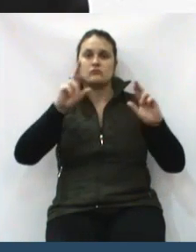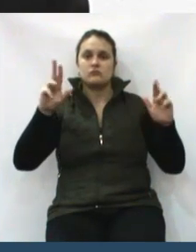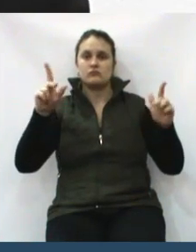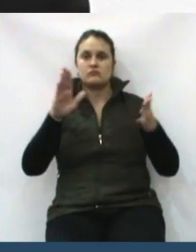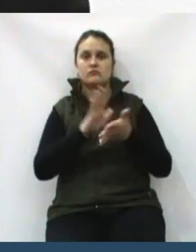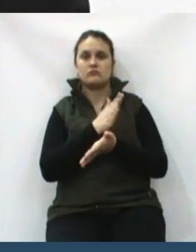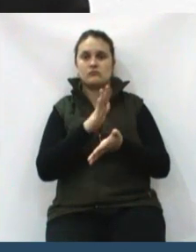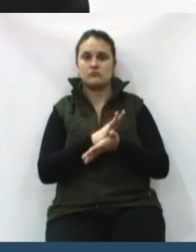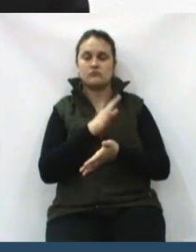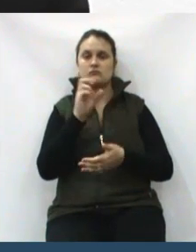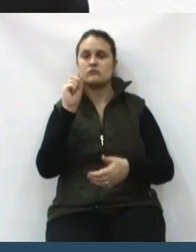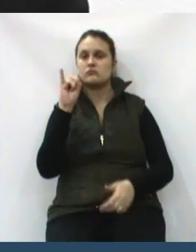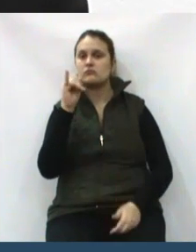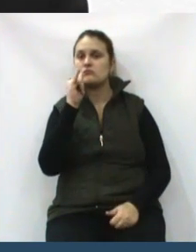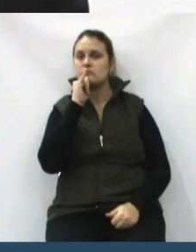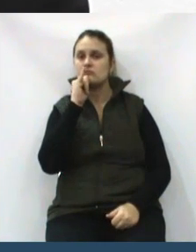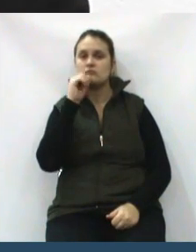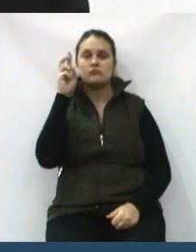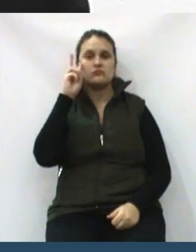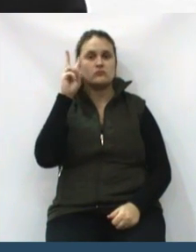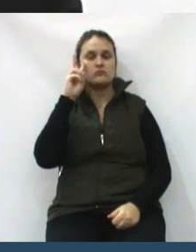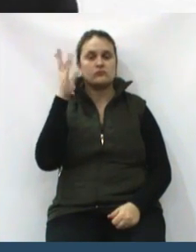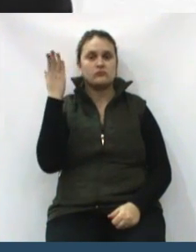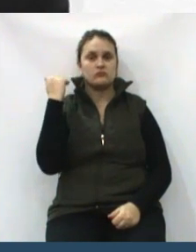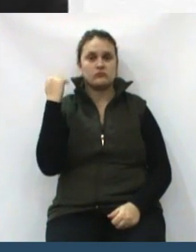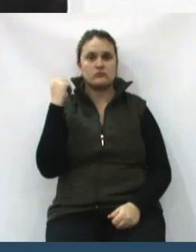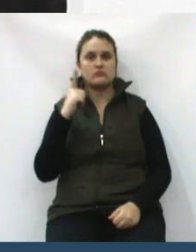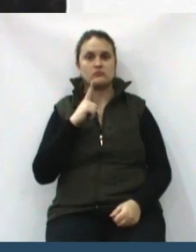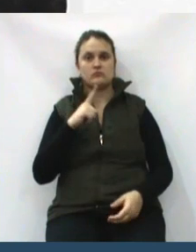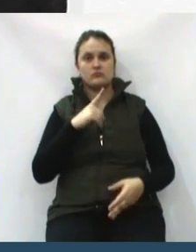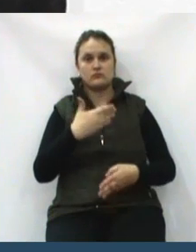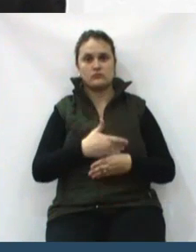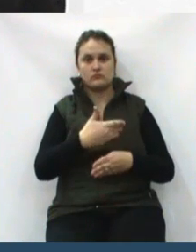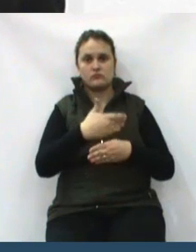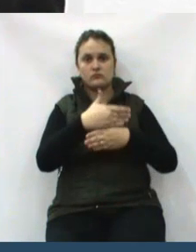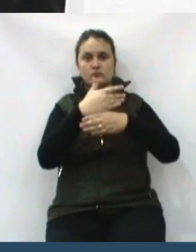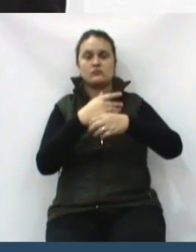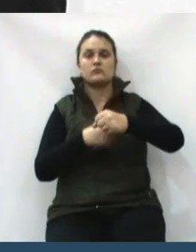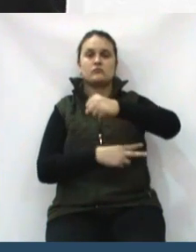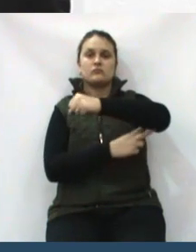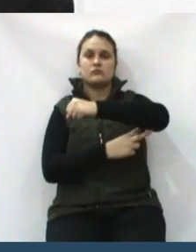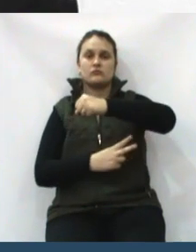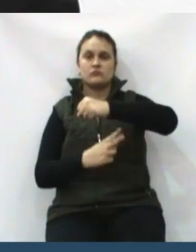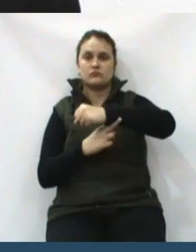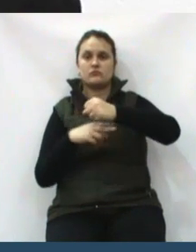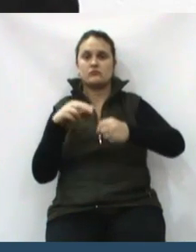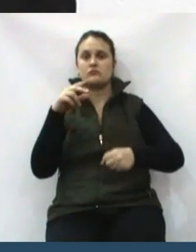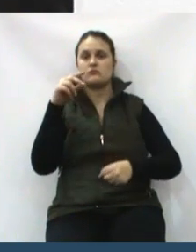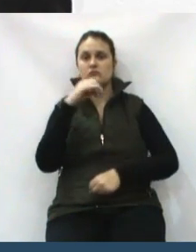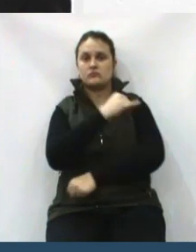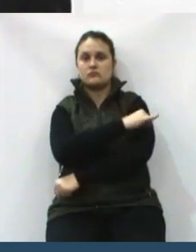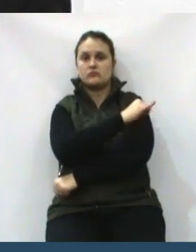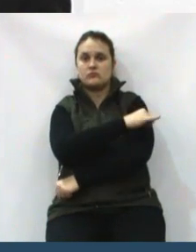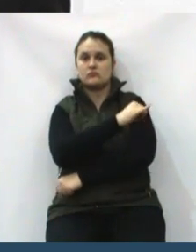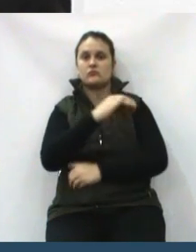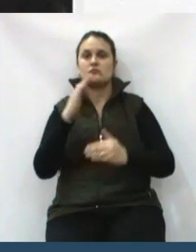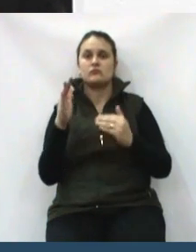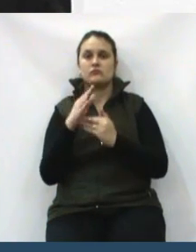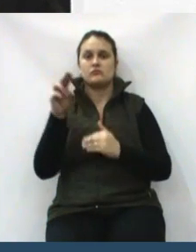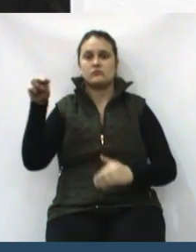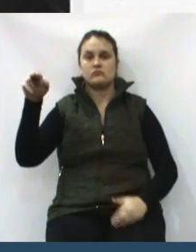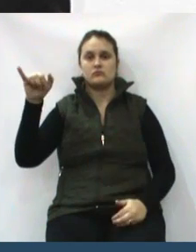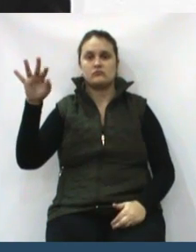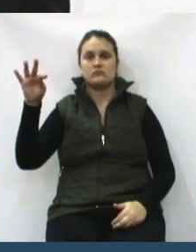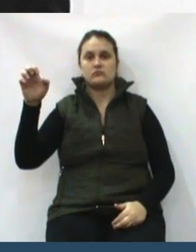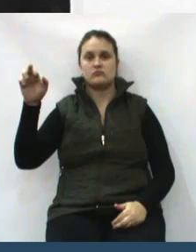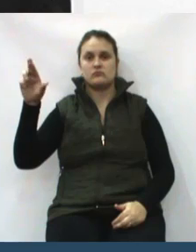Se nós formos pegar exemplos históricos, nós temos a construção da Ponte Rio-Niterói, nós temos a tentativa